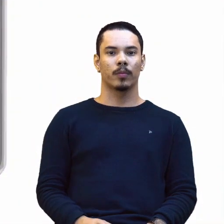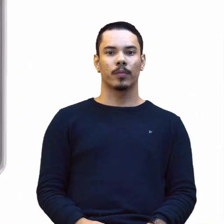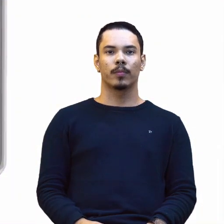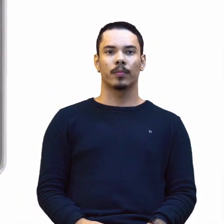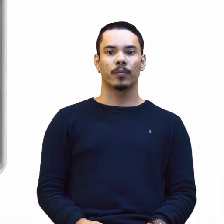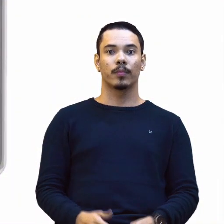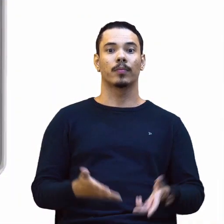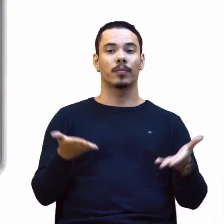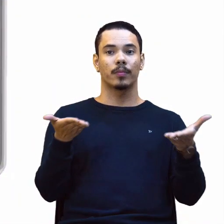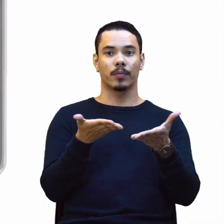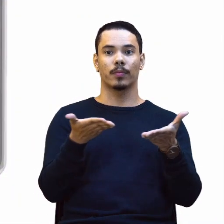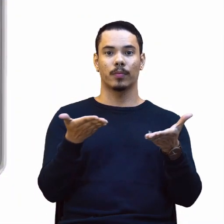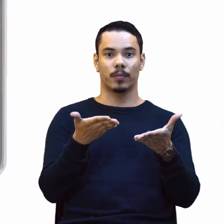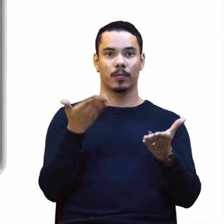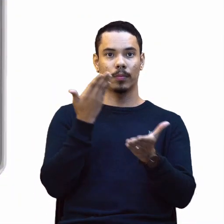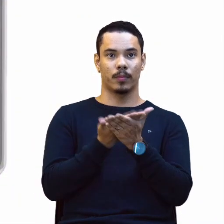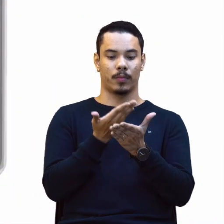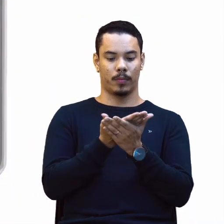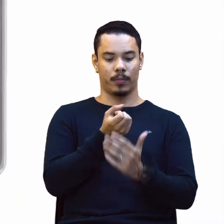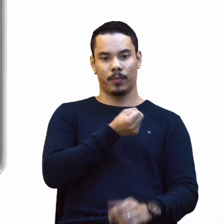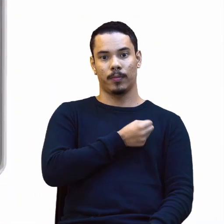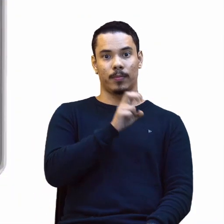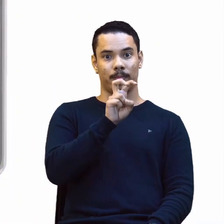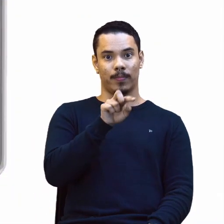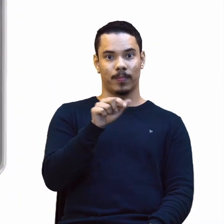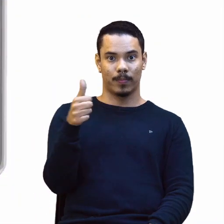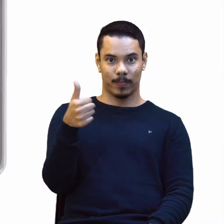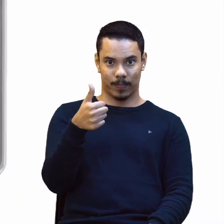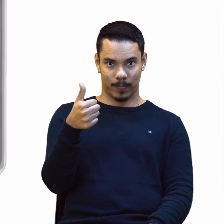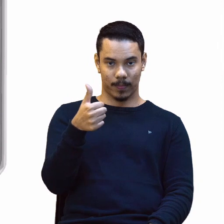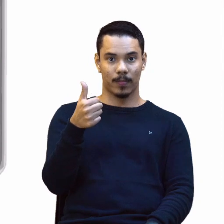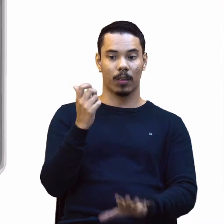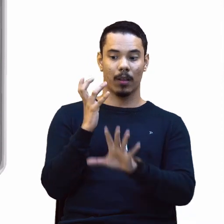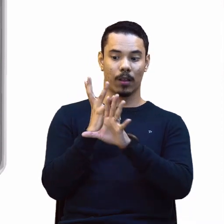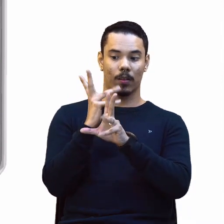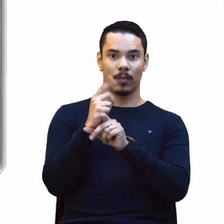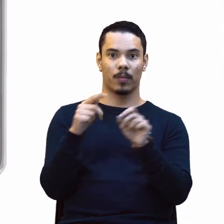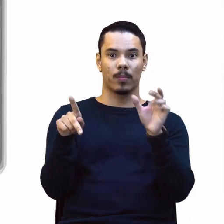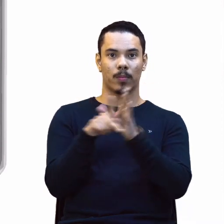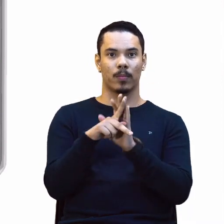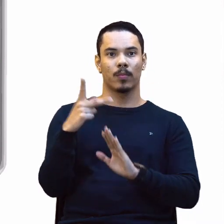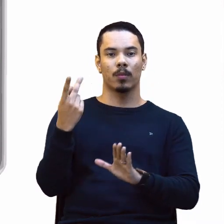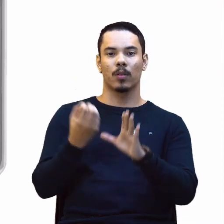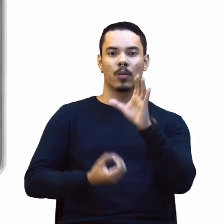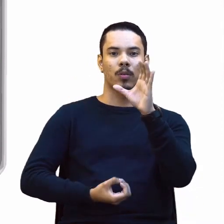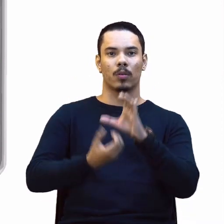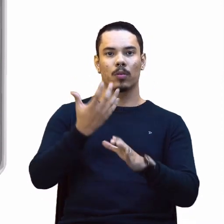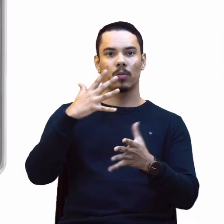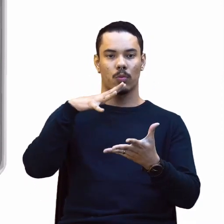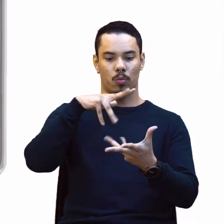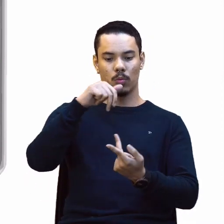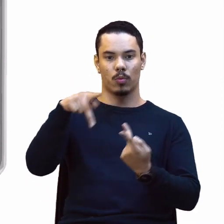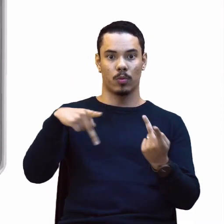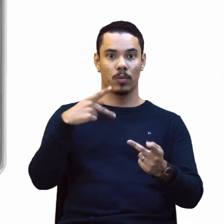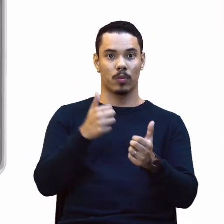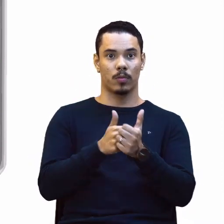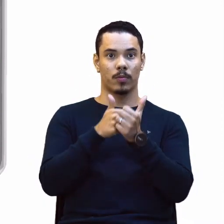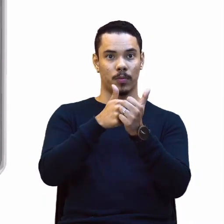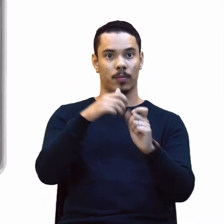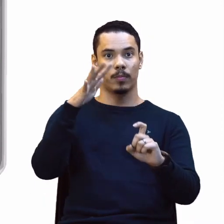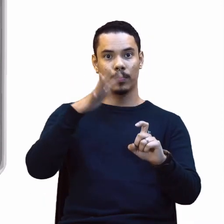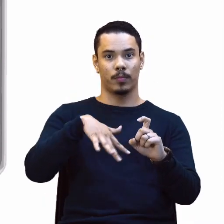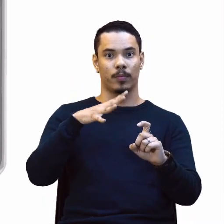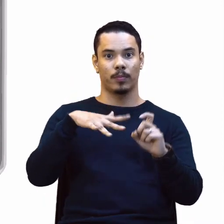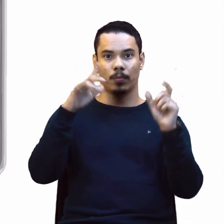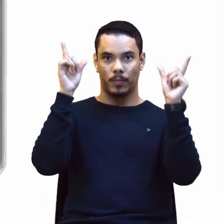Agora vamos para a aula 5.1, né? A revisão dela, que é a origem do universo, segundo as mitologias grega